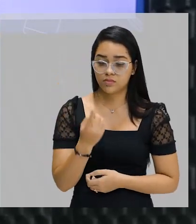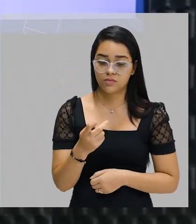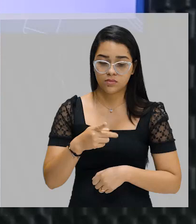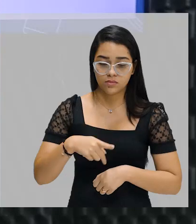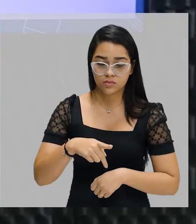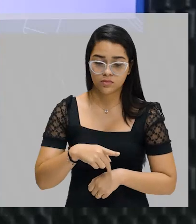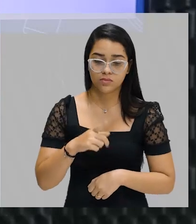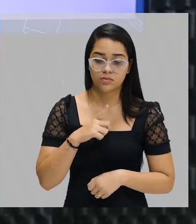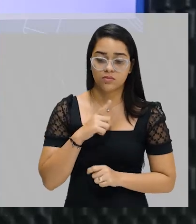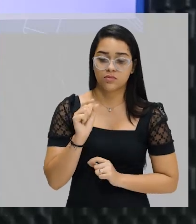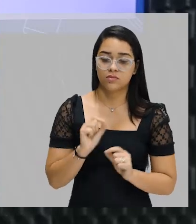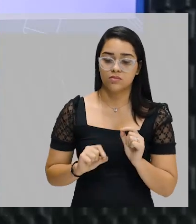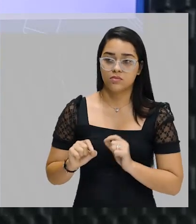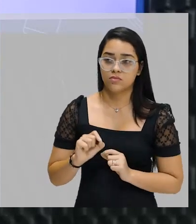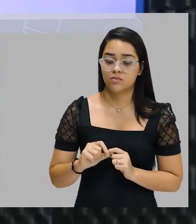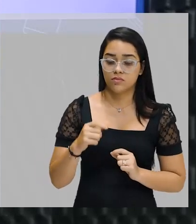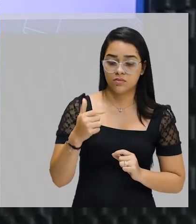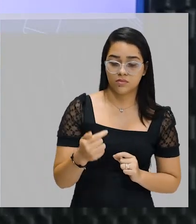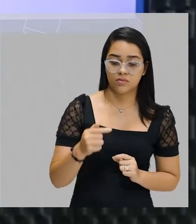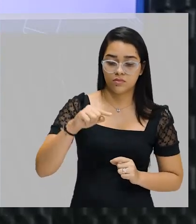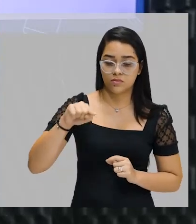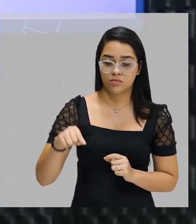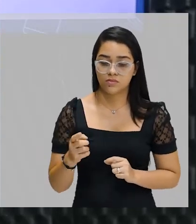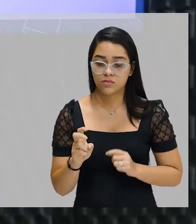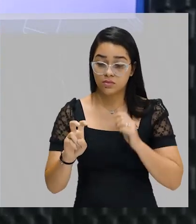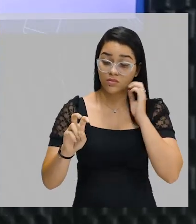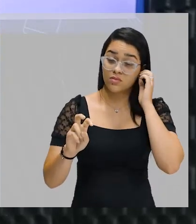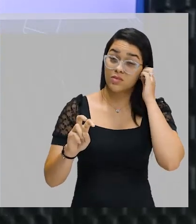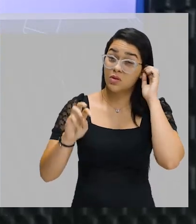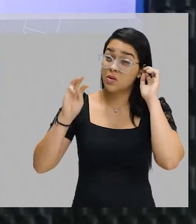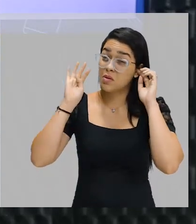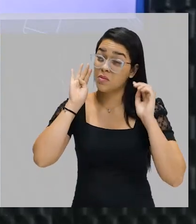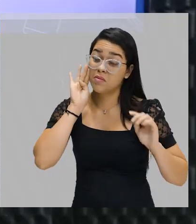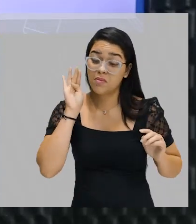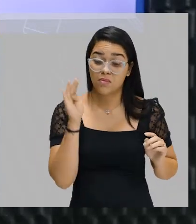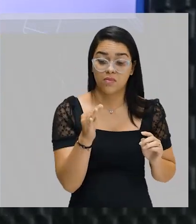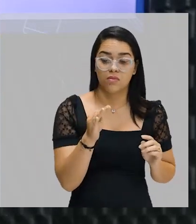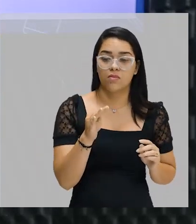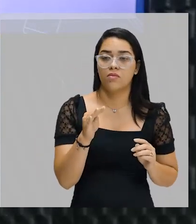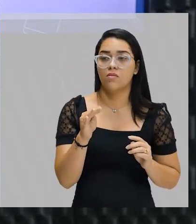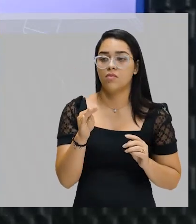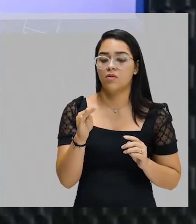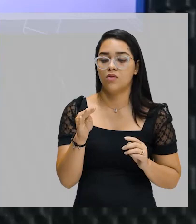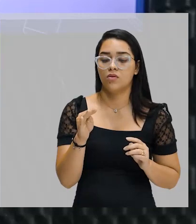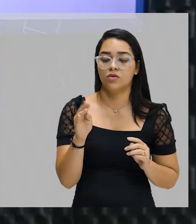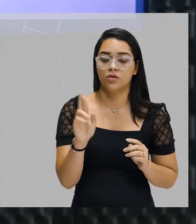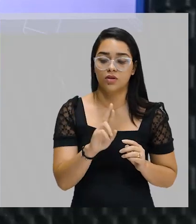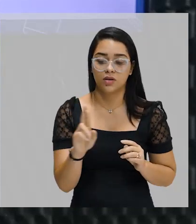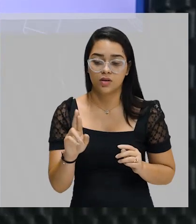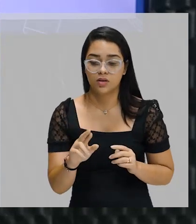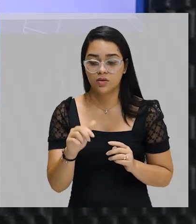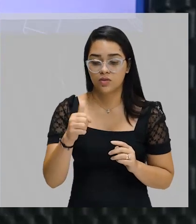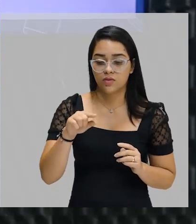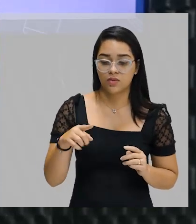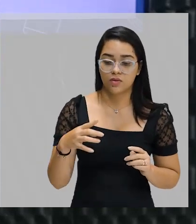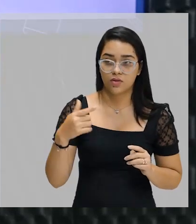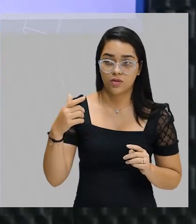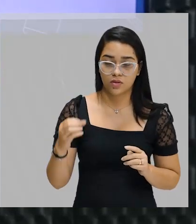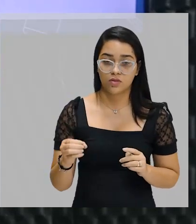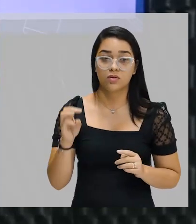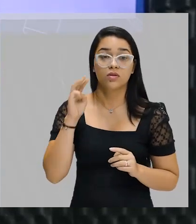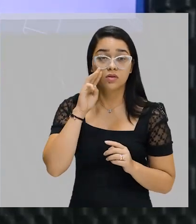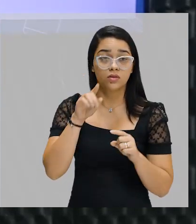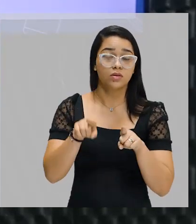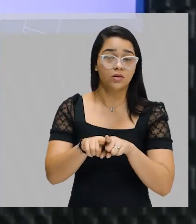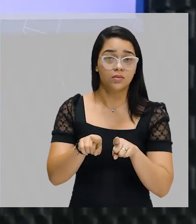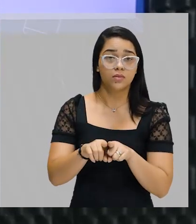país movimentou 7,5 trilhões de reais. Em dólares, 1,4